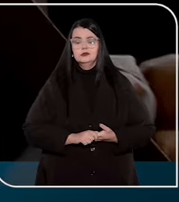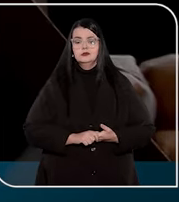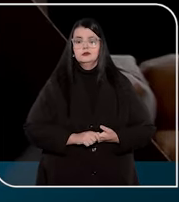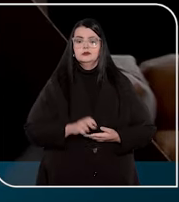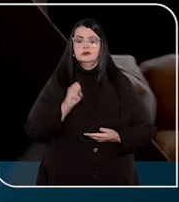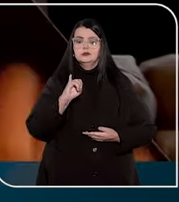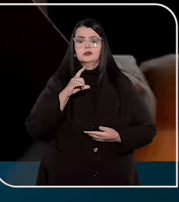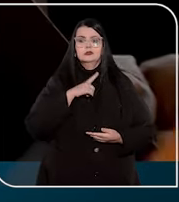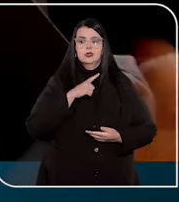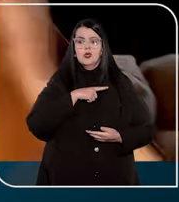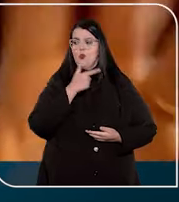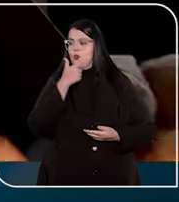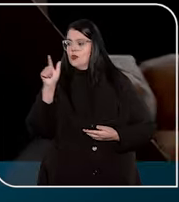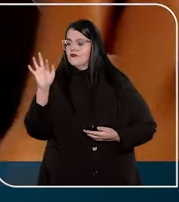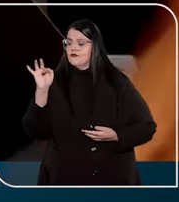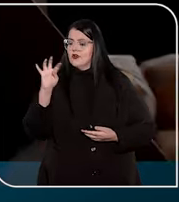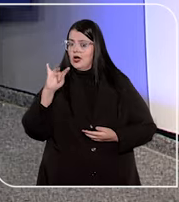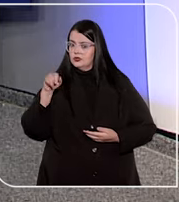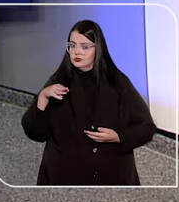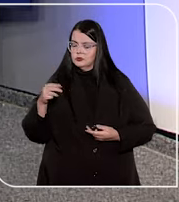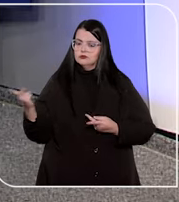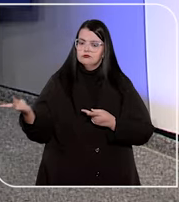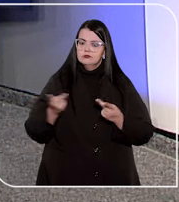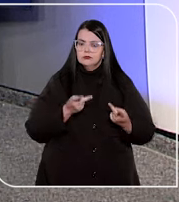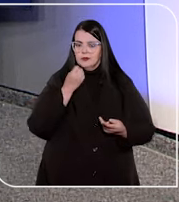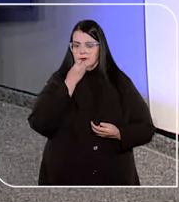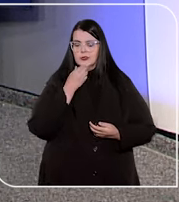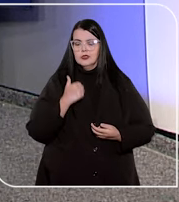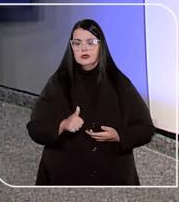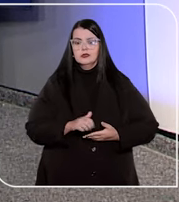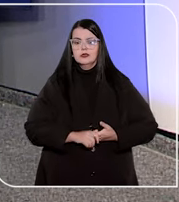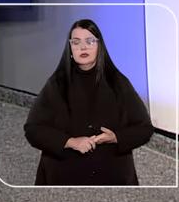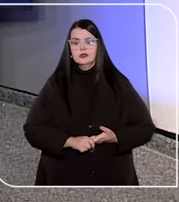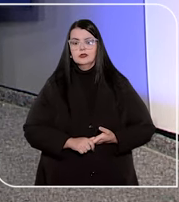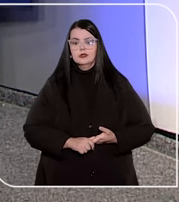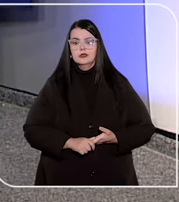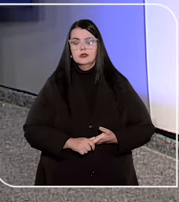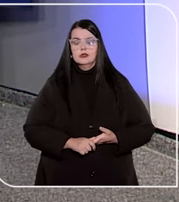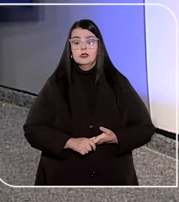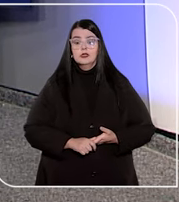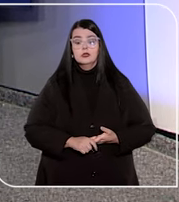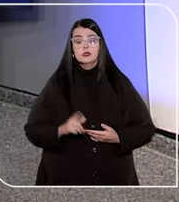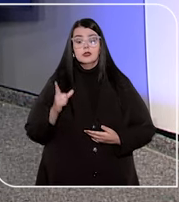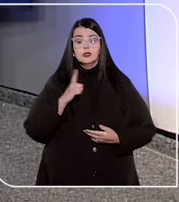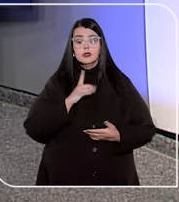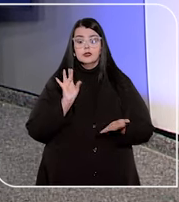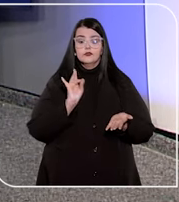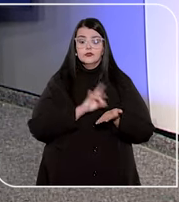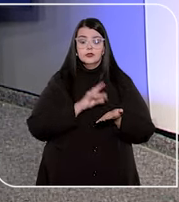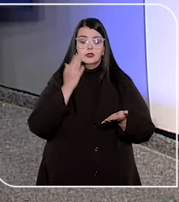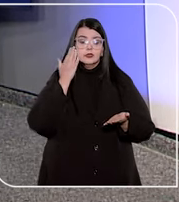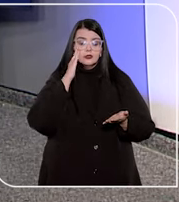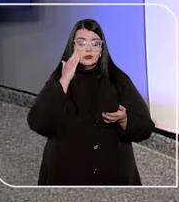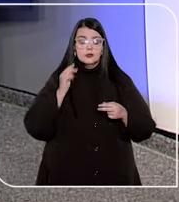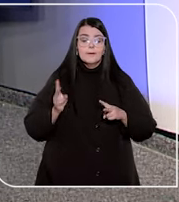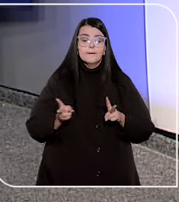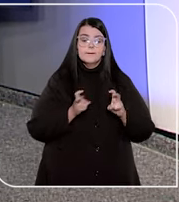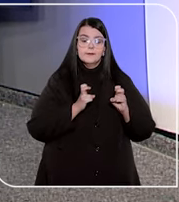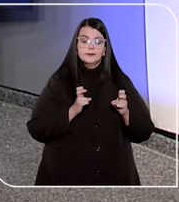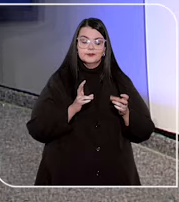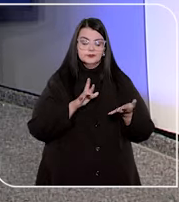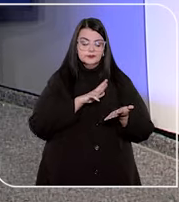tiver alguma outra Fátima na TV, bem-vinda também, mas tem outro sobrenome, outra função, fica tudo bem, entendem? Então, na verdade, o que que a gente precisa perceber? O